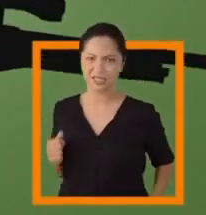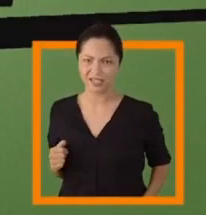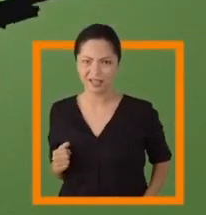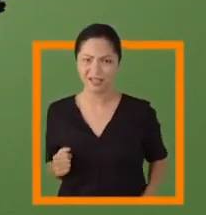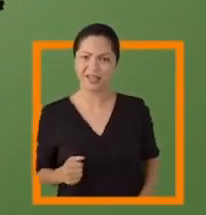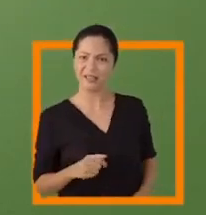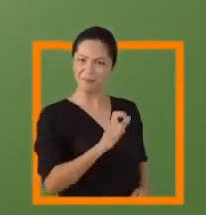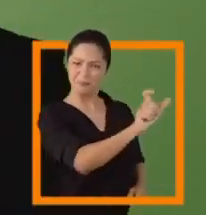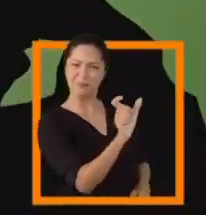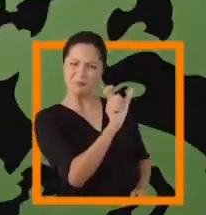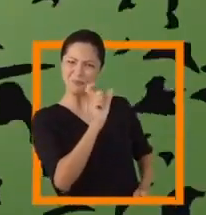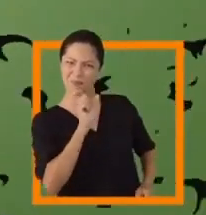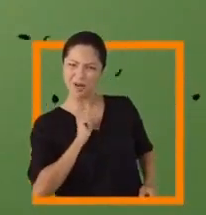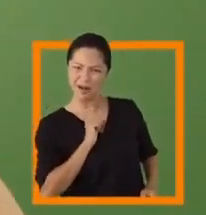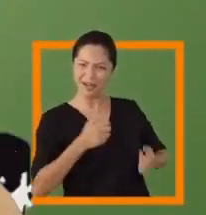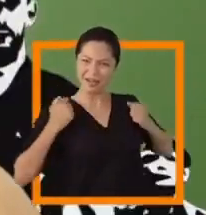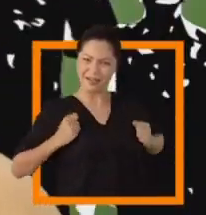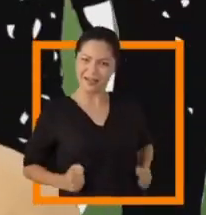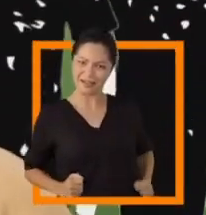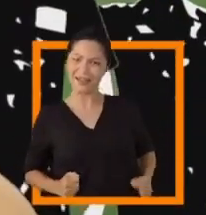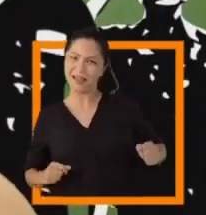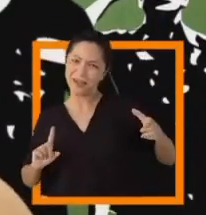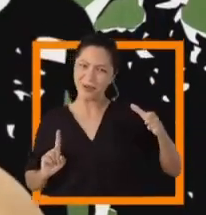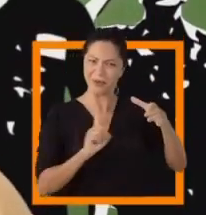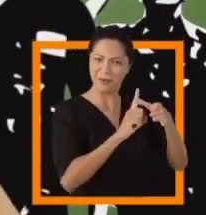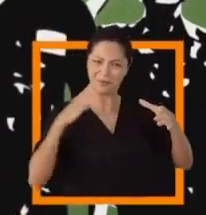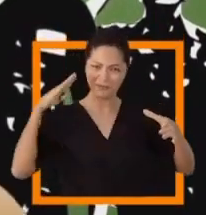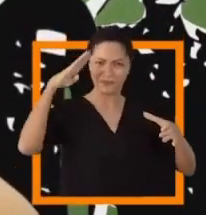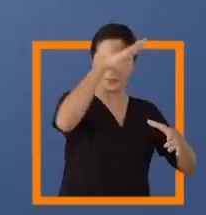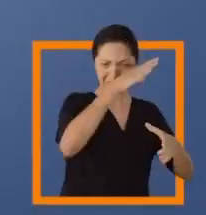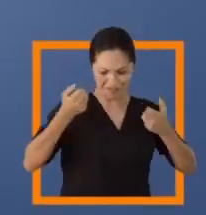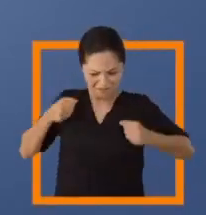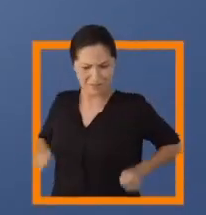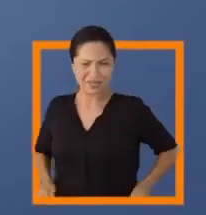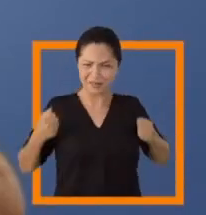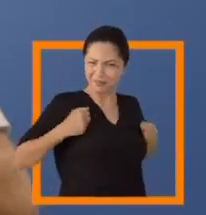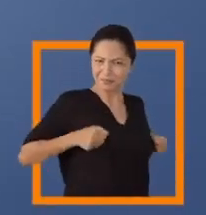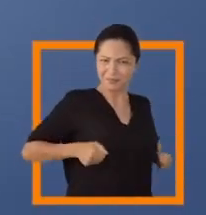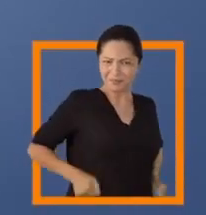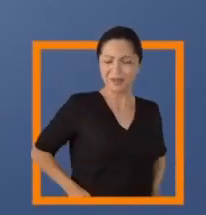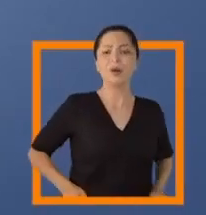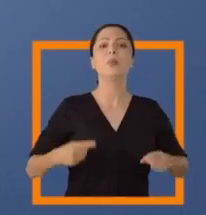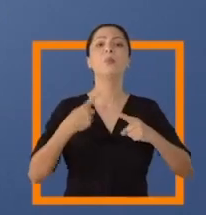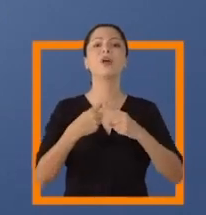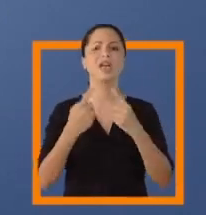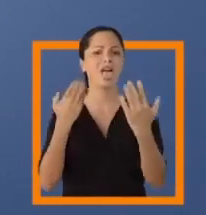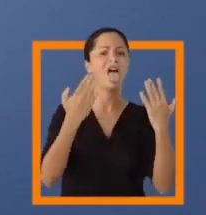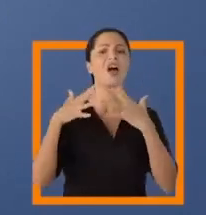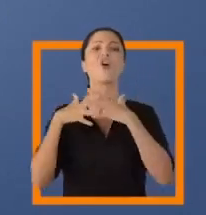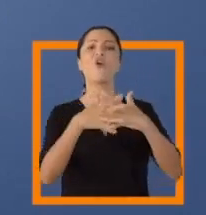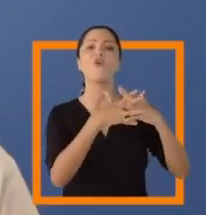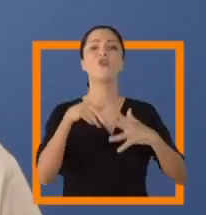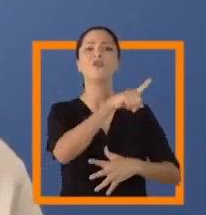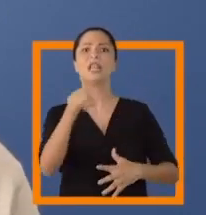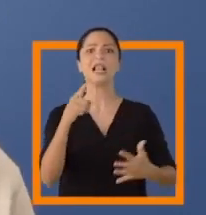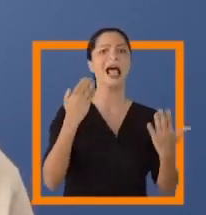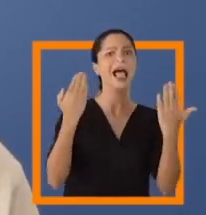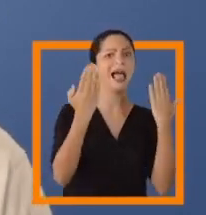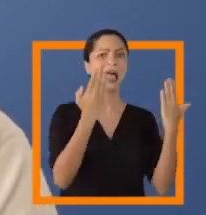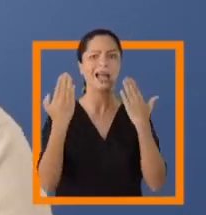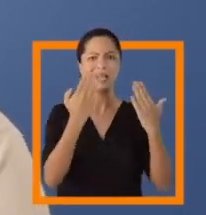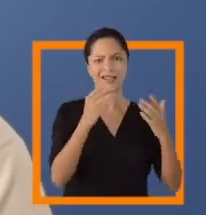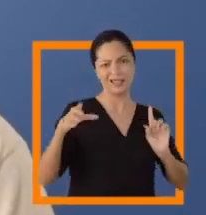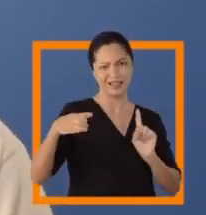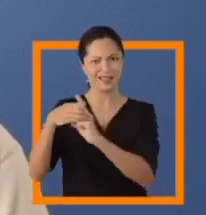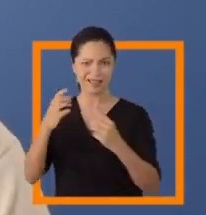Agora dizem que eu sou bolsonarista. Cada hora me vertem com uma camisa. E fazem isso para confundir, para botar medo em você. Nem uma